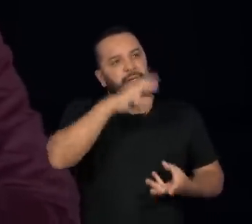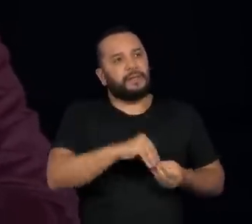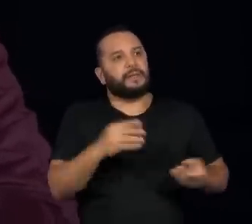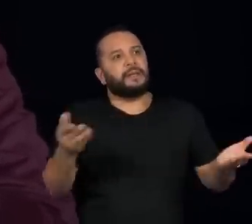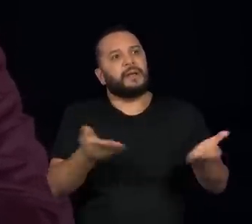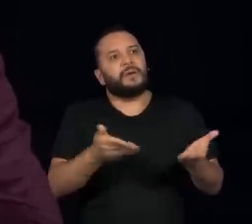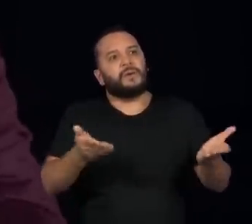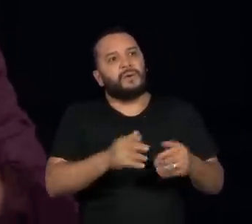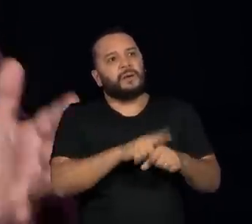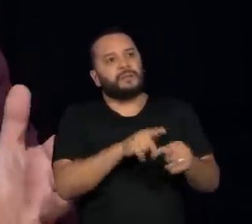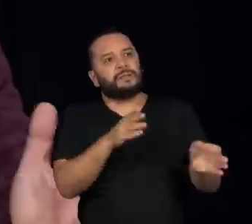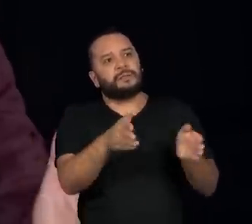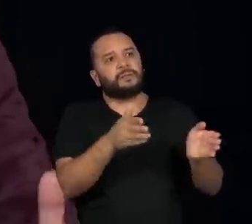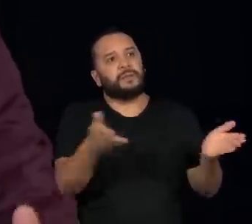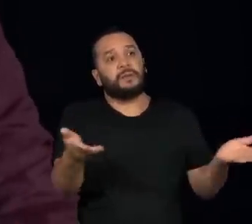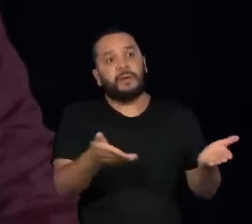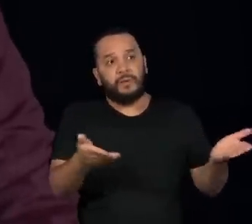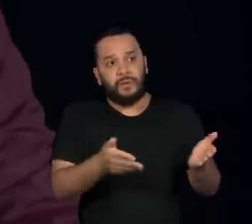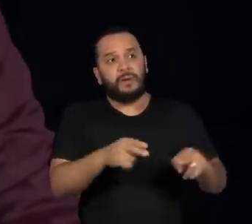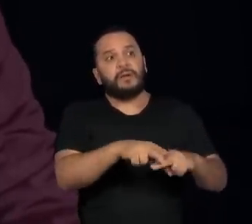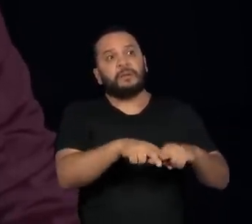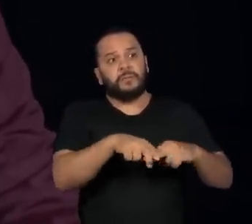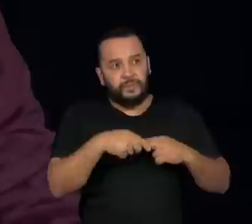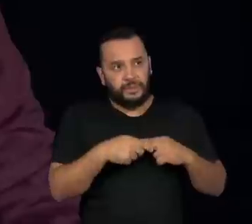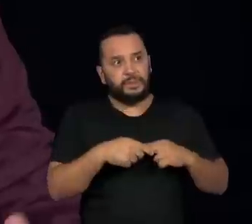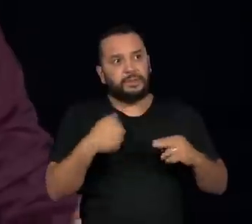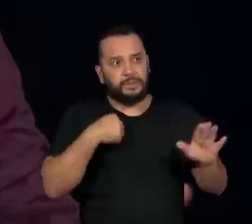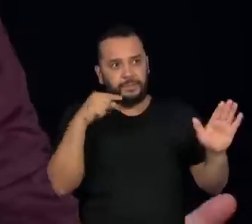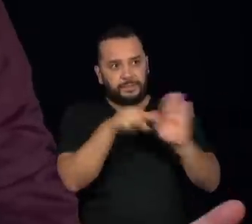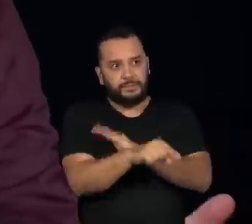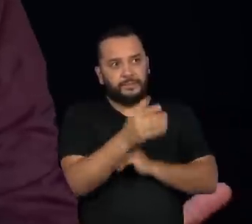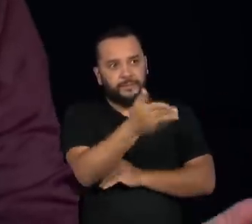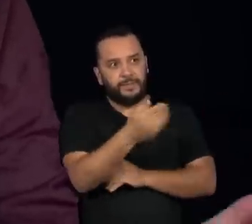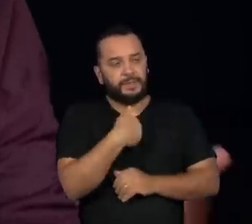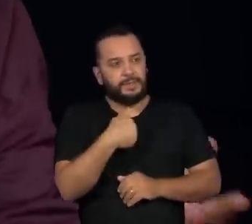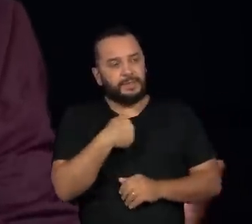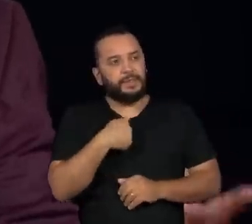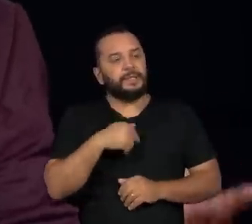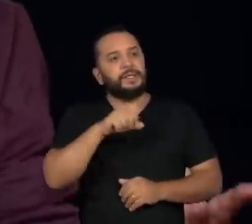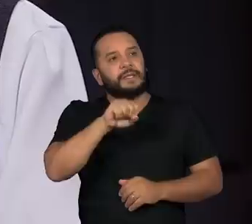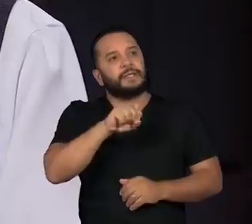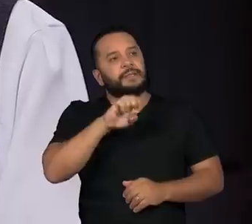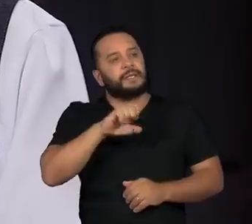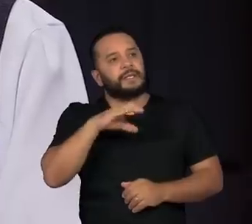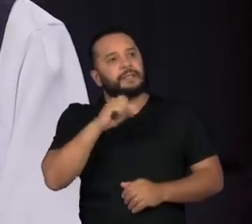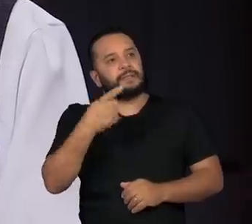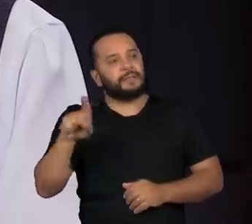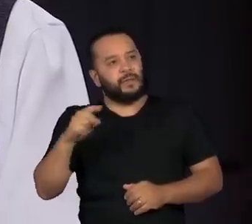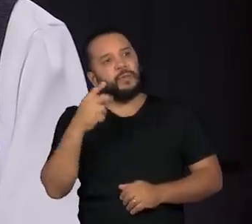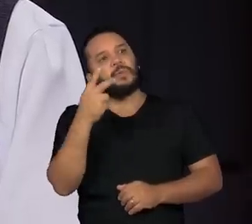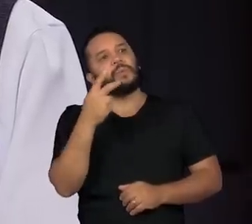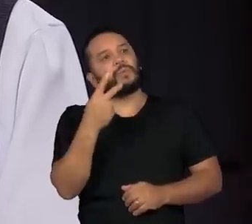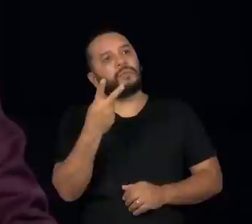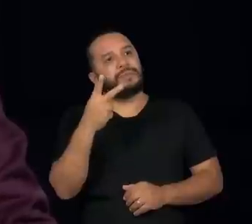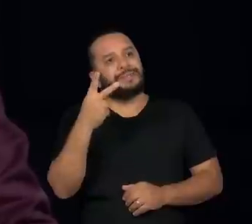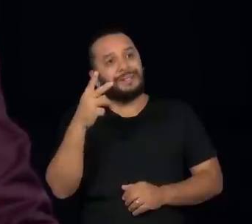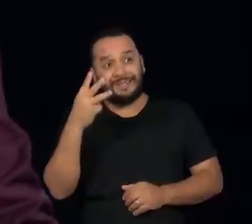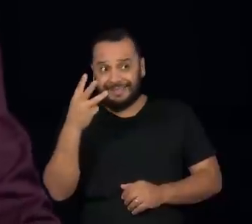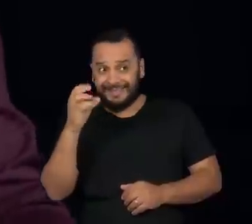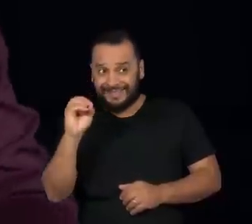nesse momento e essa é a razão da minha pergunta pra você sobre sessão 230 que aparentemente é um assunto